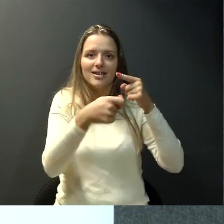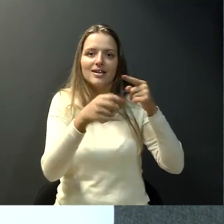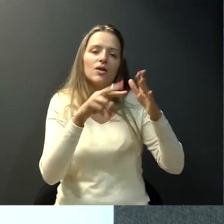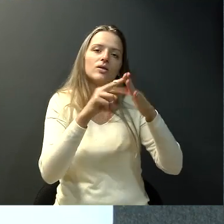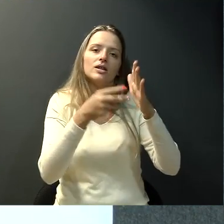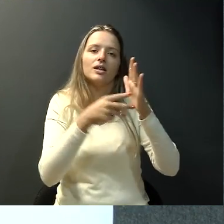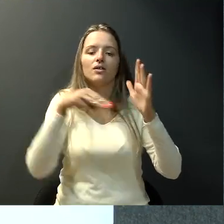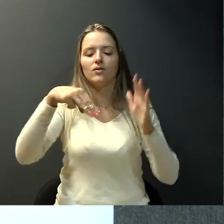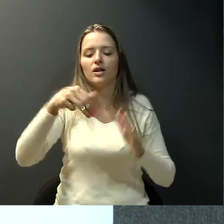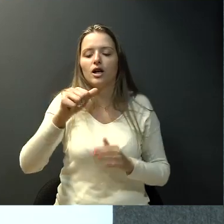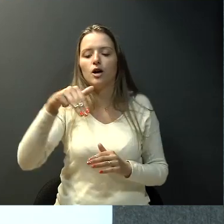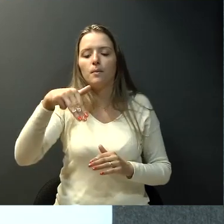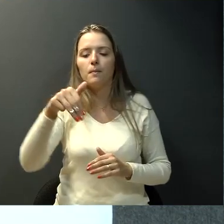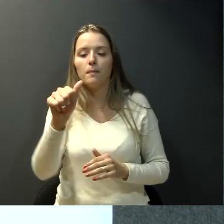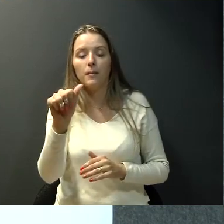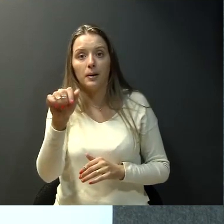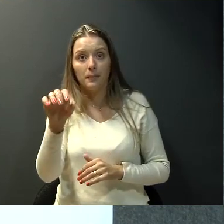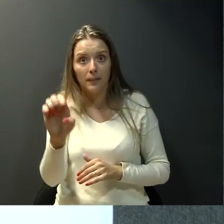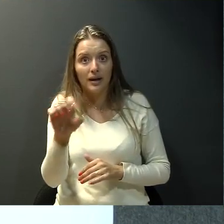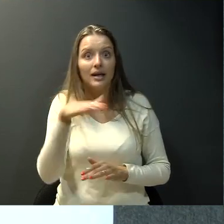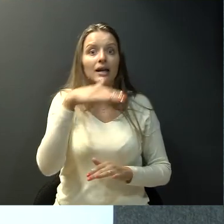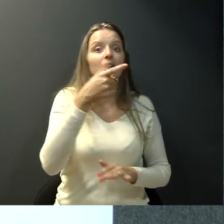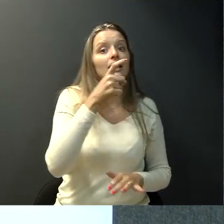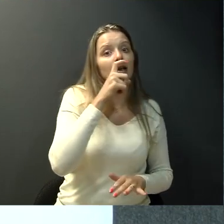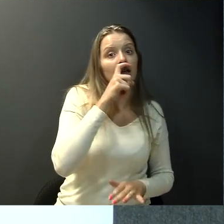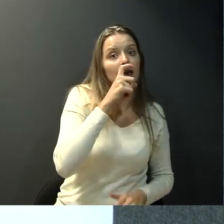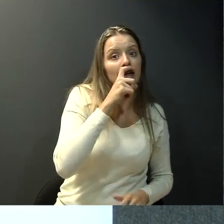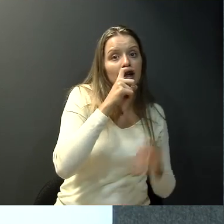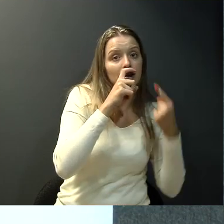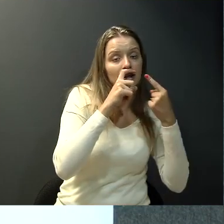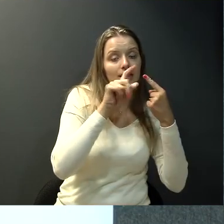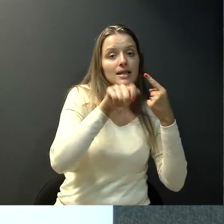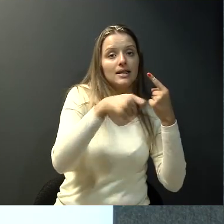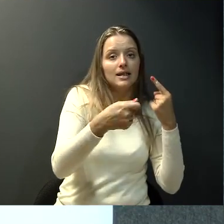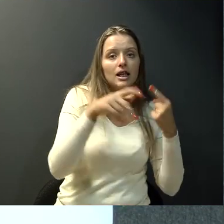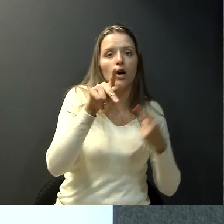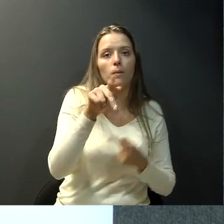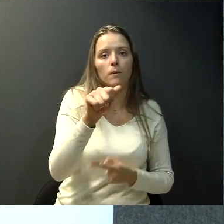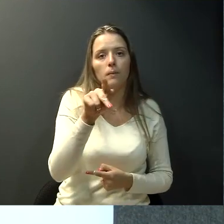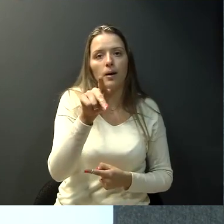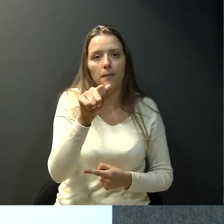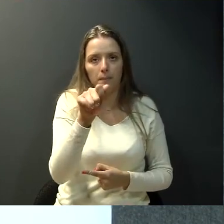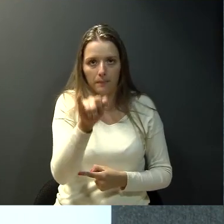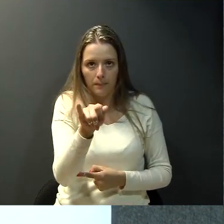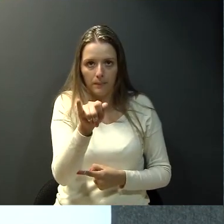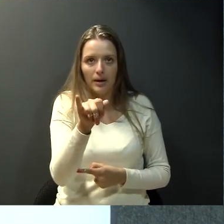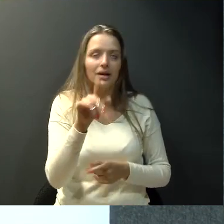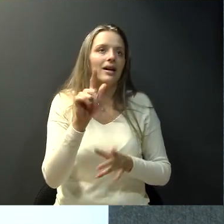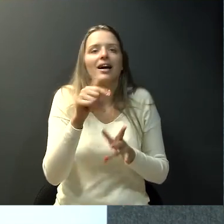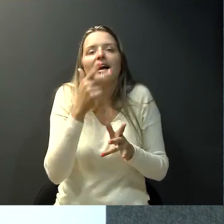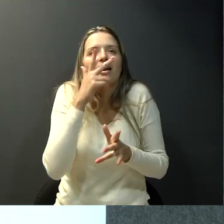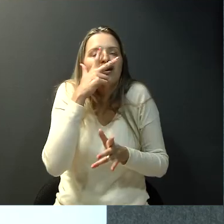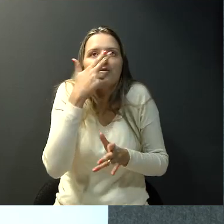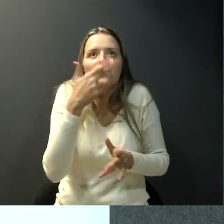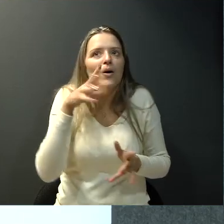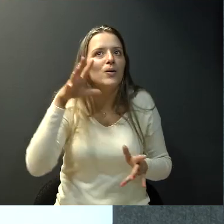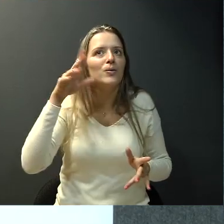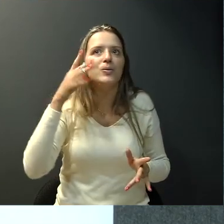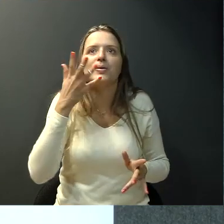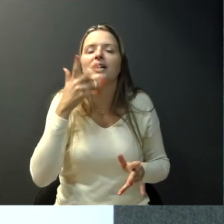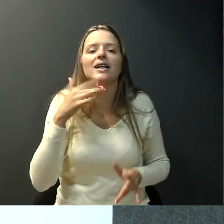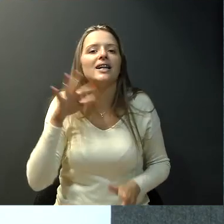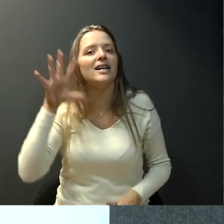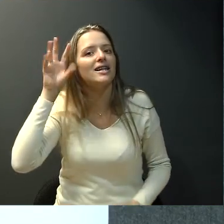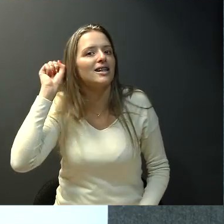quem era o pai, ele fazia o sinal de pai. E quando ele sinalizou a mamãe, fazia um mês que eu estava levando ele. E para mim foi a mesma coisa de uma criança ouvinte estar falando.